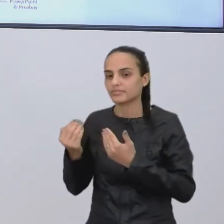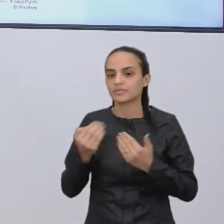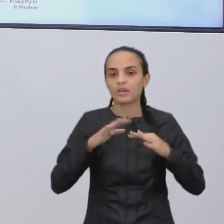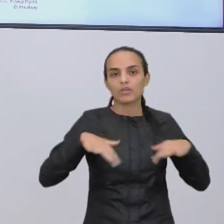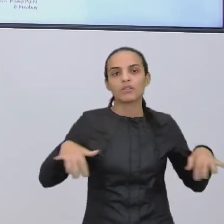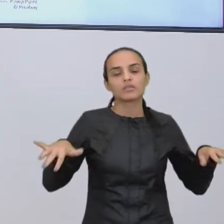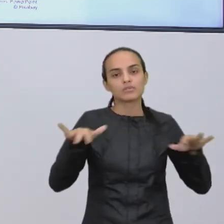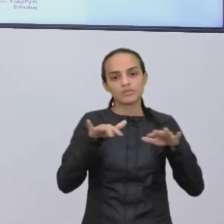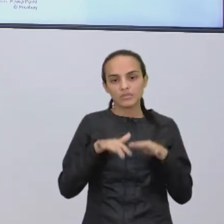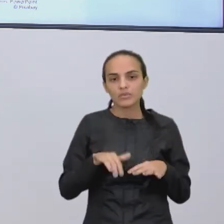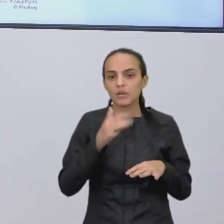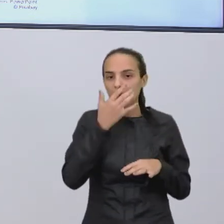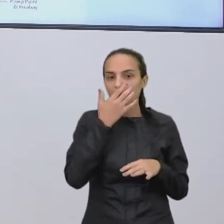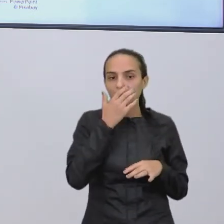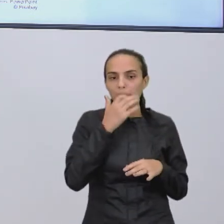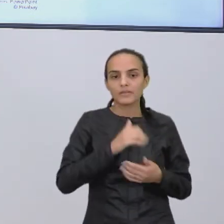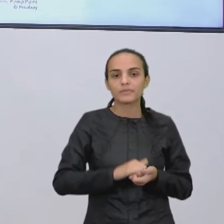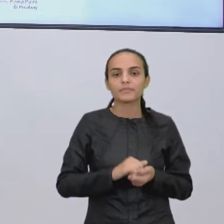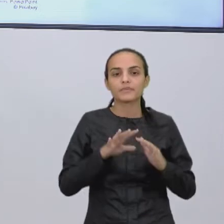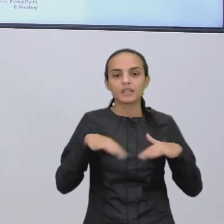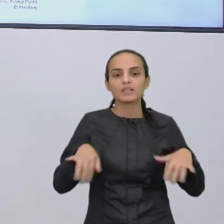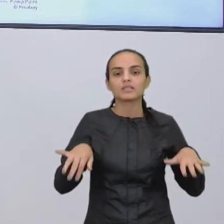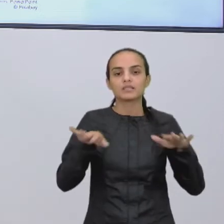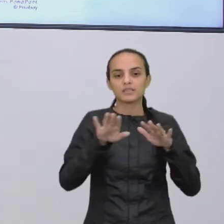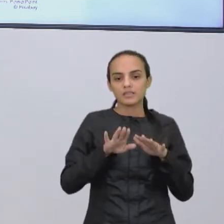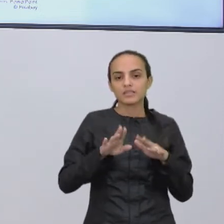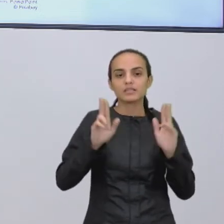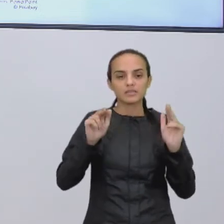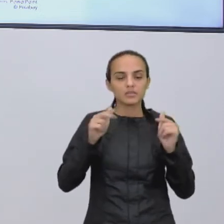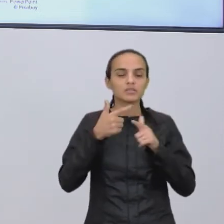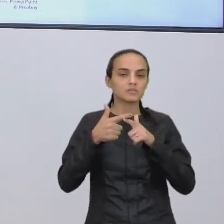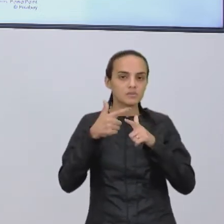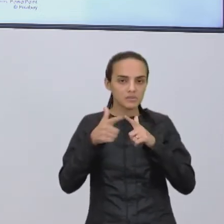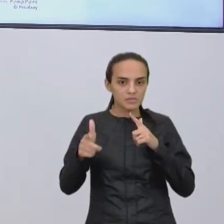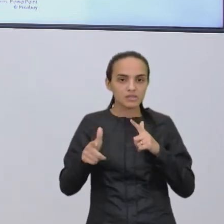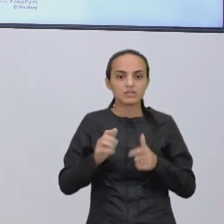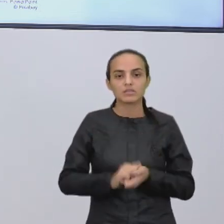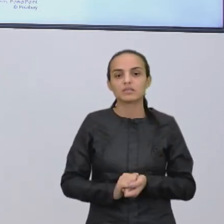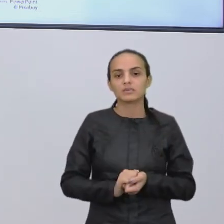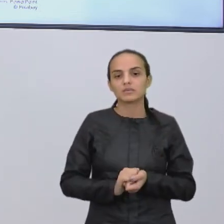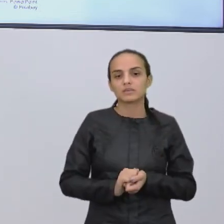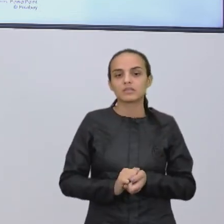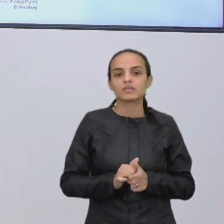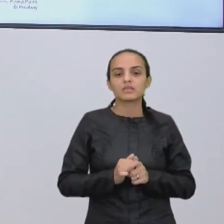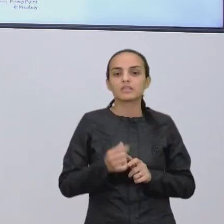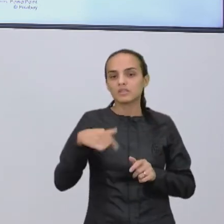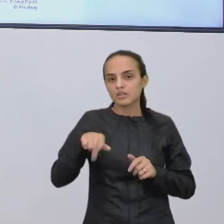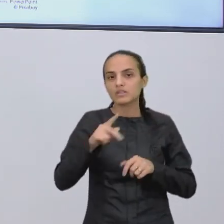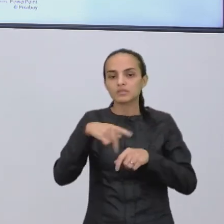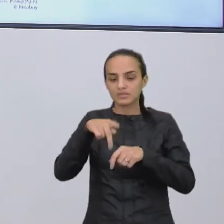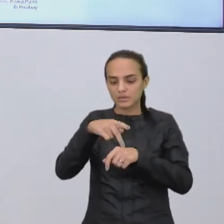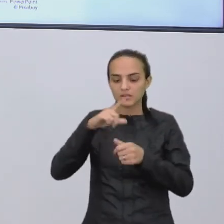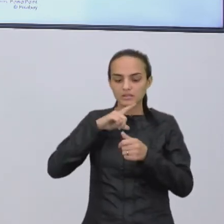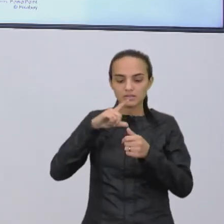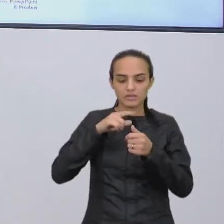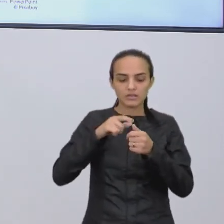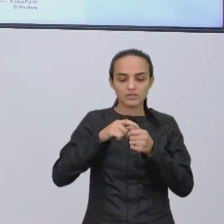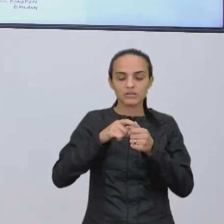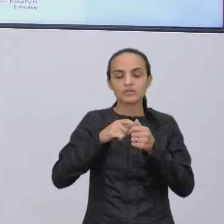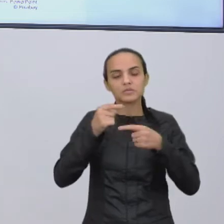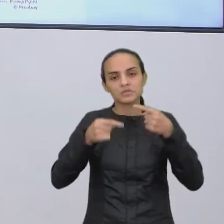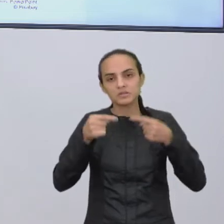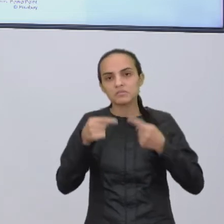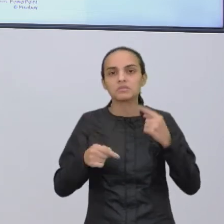todos esses, né, abre aspas, aí, problemas, né, que o nosso país tem, né, e vamos discutir